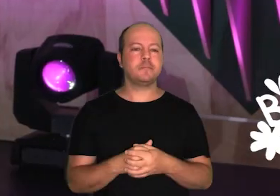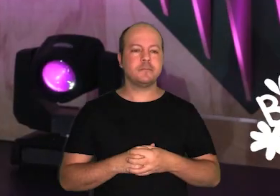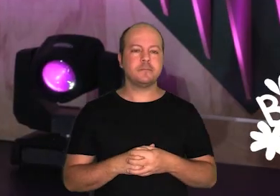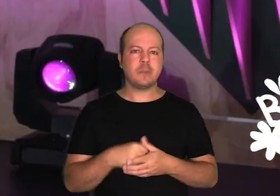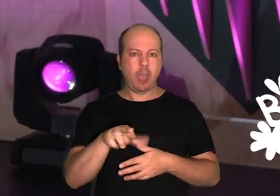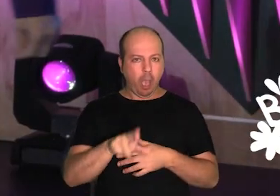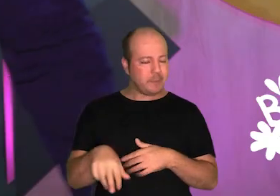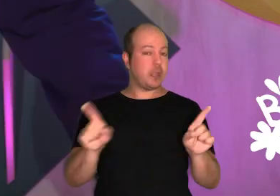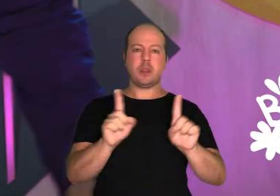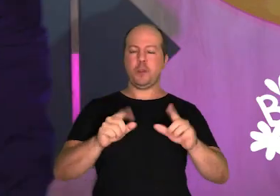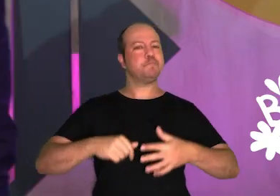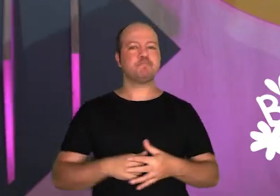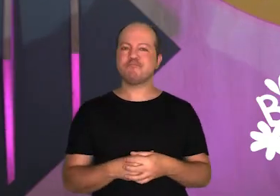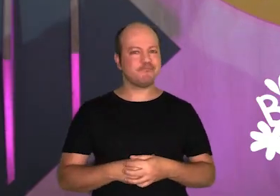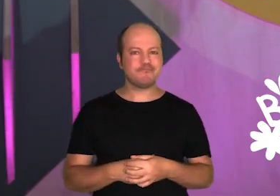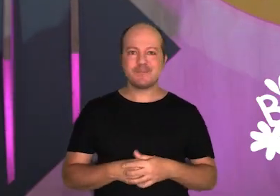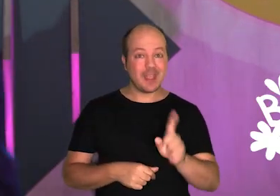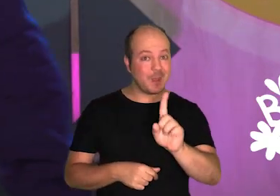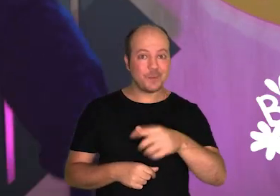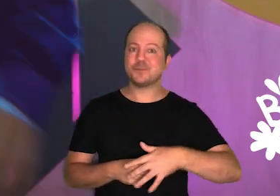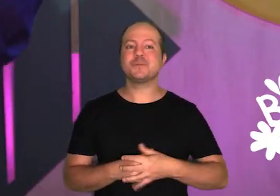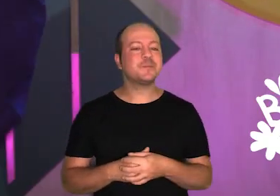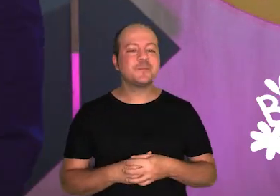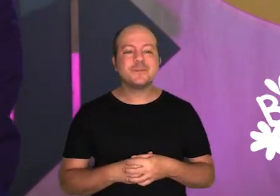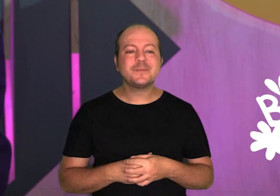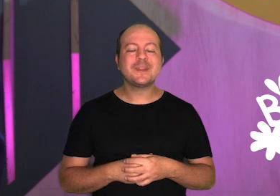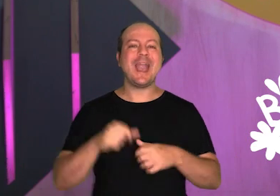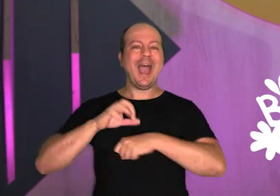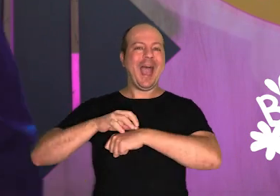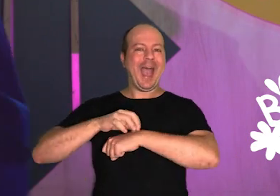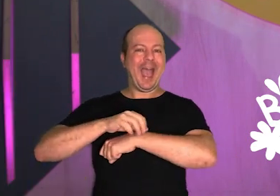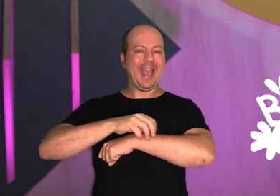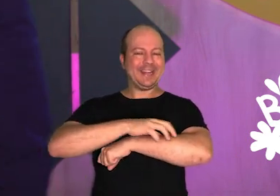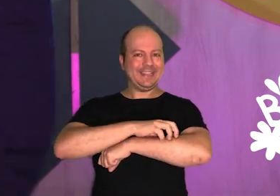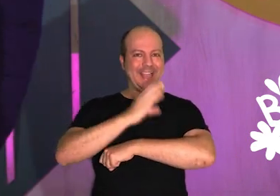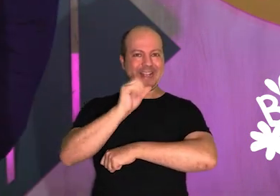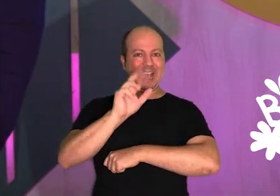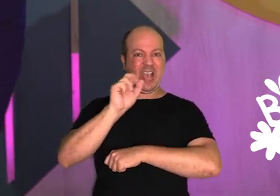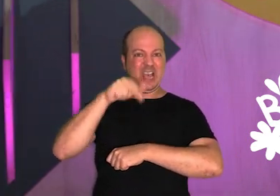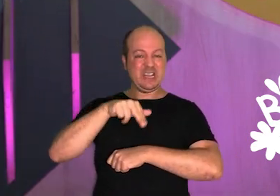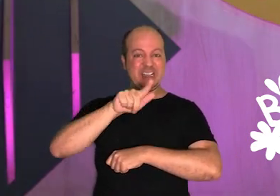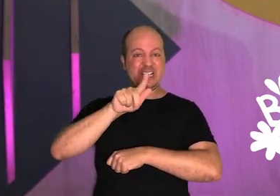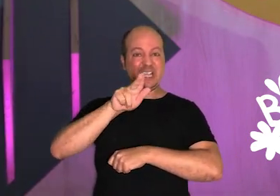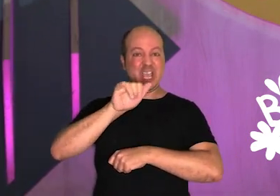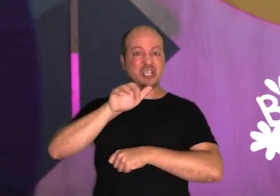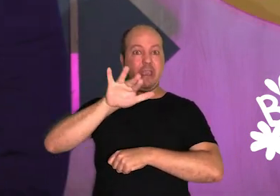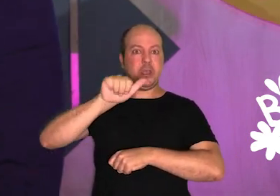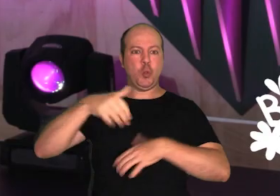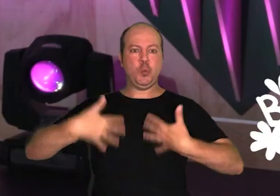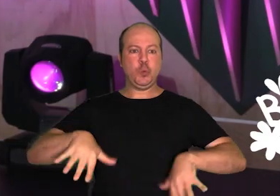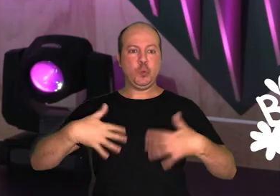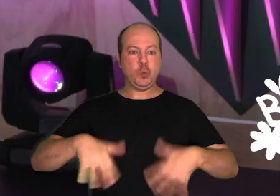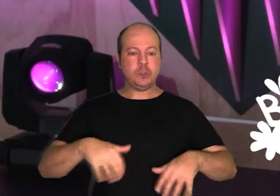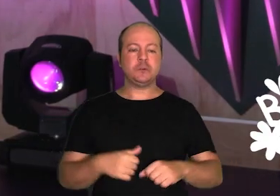Hamster? Não, não é hamster. Não. Aranha caranguejeira. Muito legal. Aranha é linda. Ó. Bota aqui